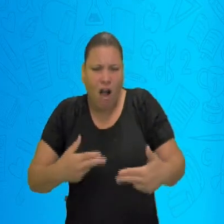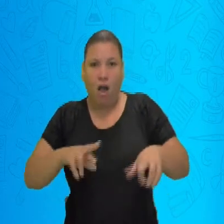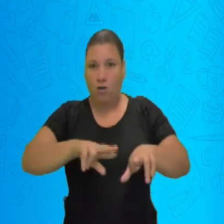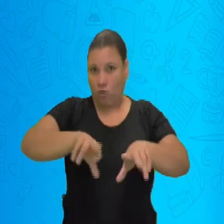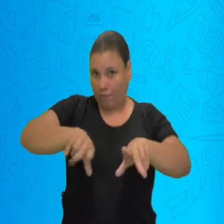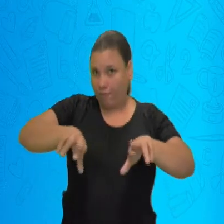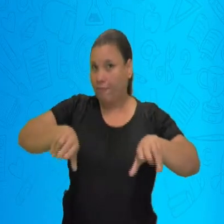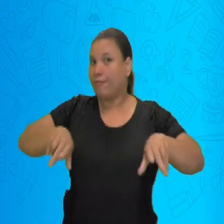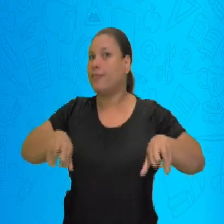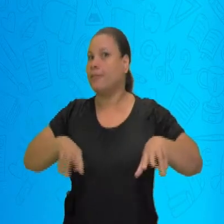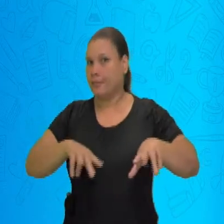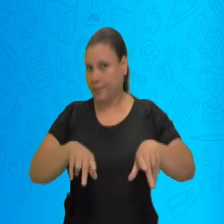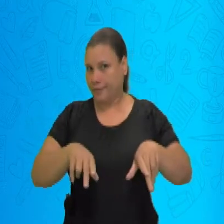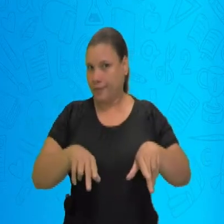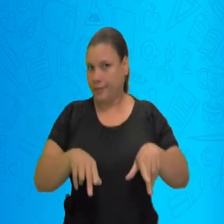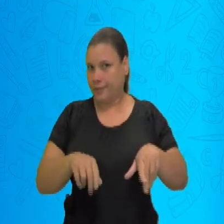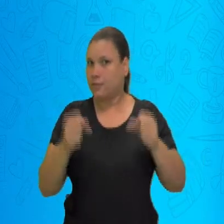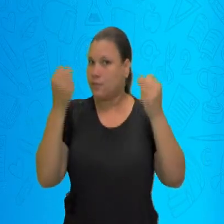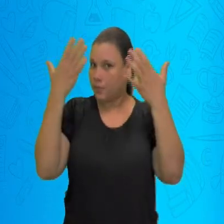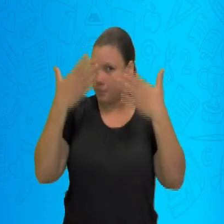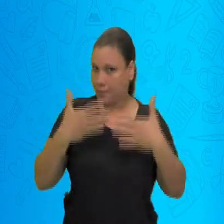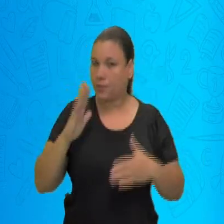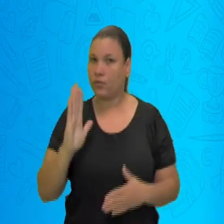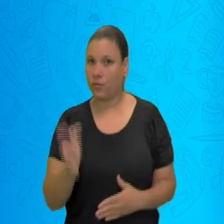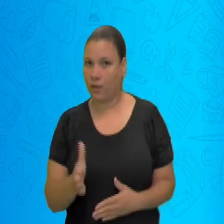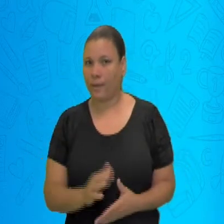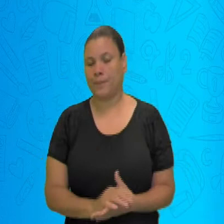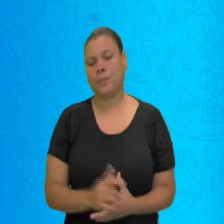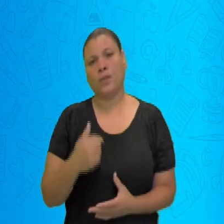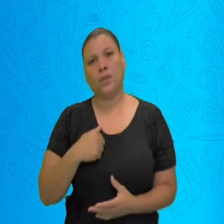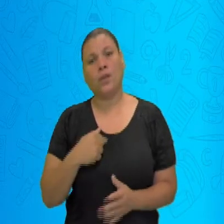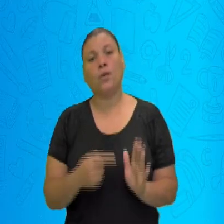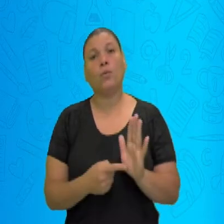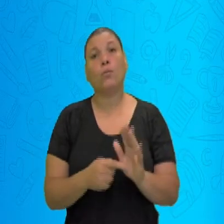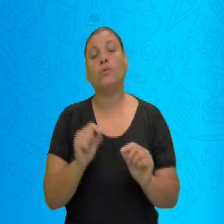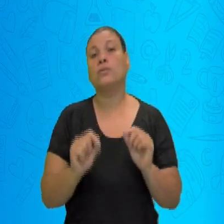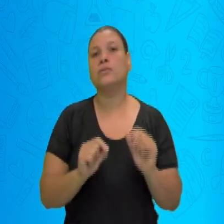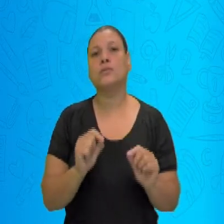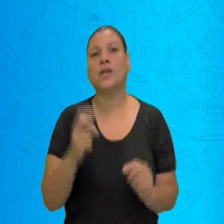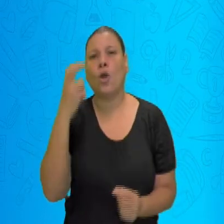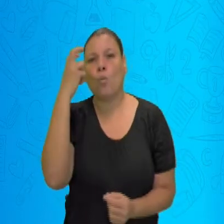línguas, vários idiomas, eu estou dizendo que a